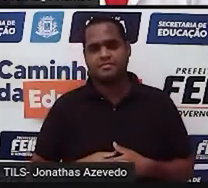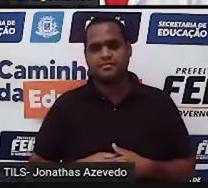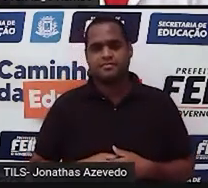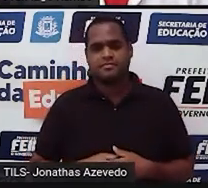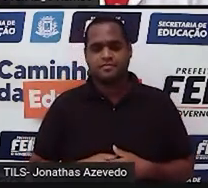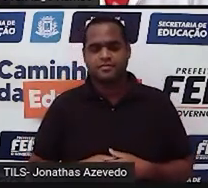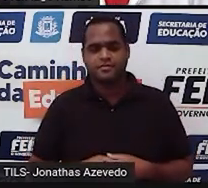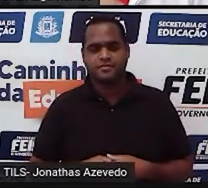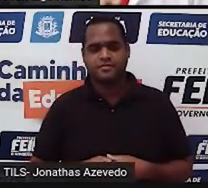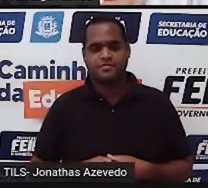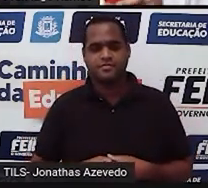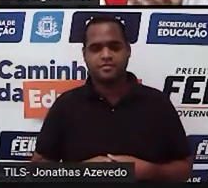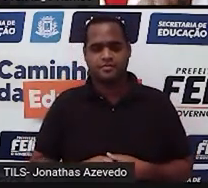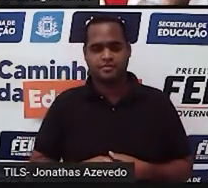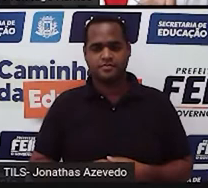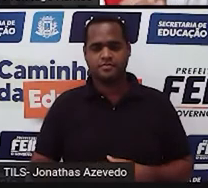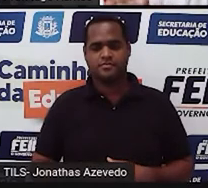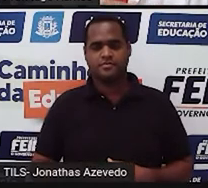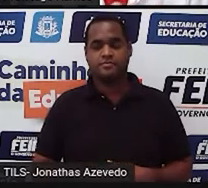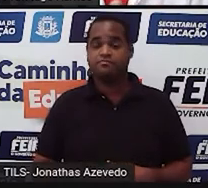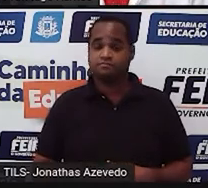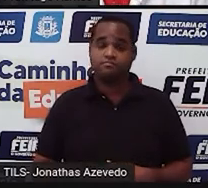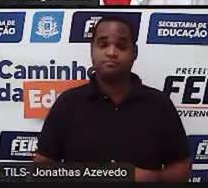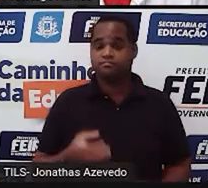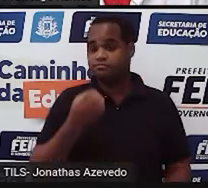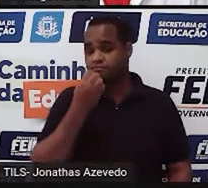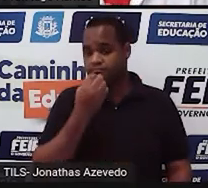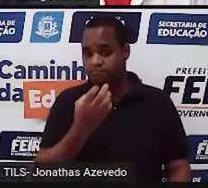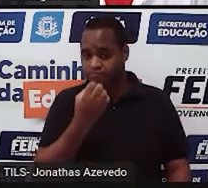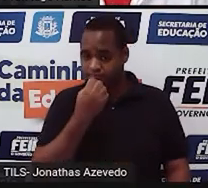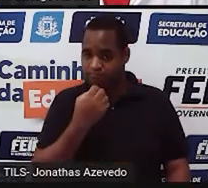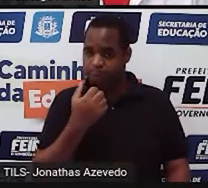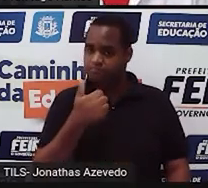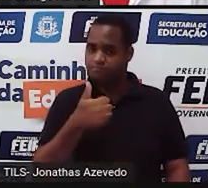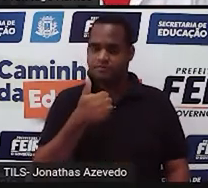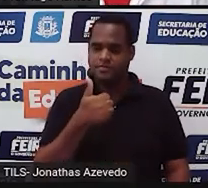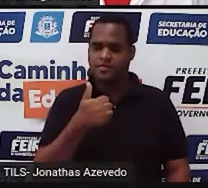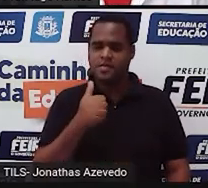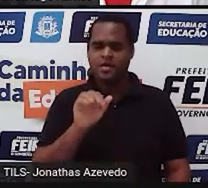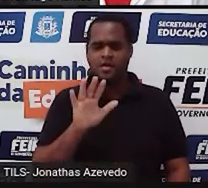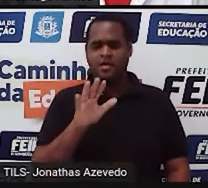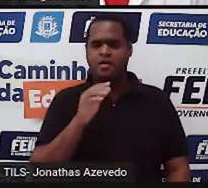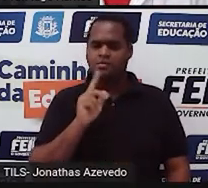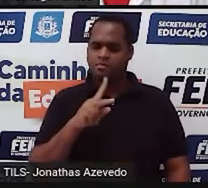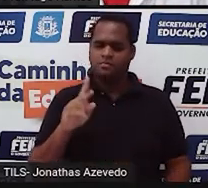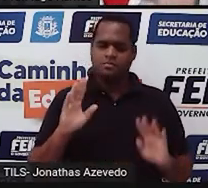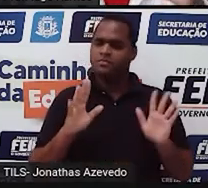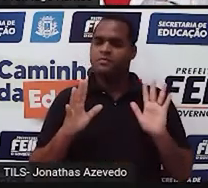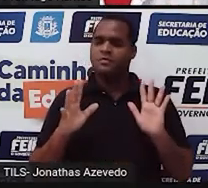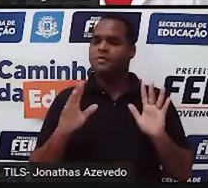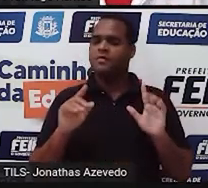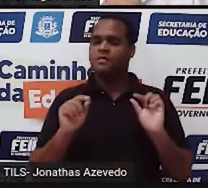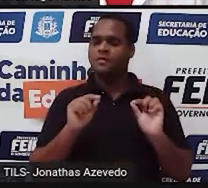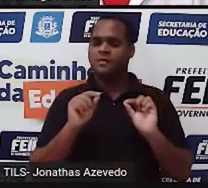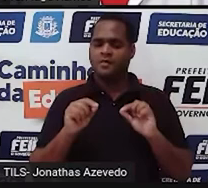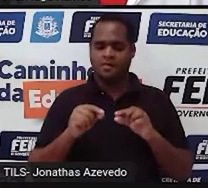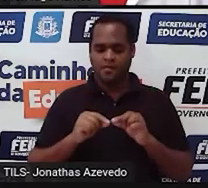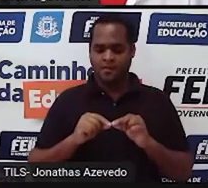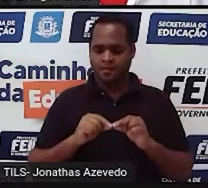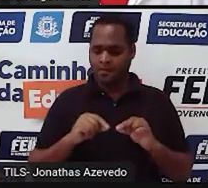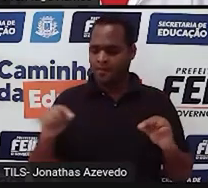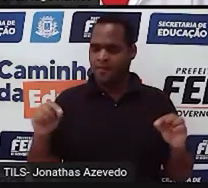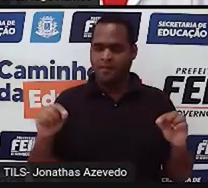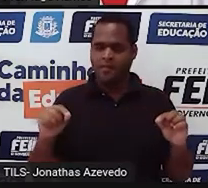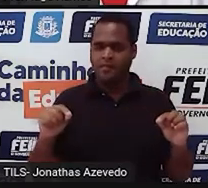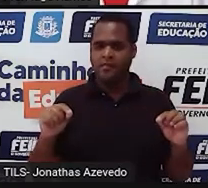G1 tá bom aí você pode ter dito assim professor já fiz aqui Botei a régua no papel